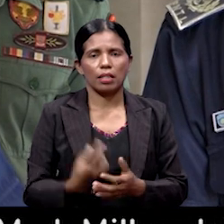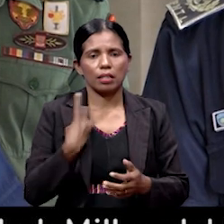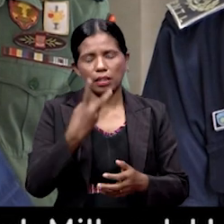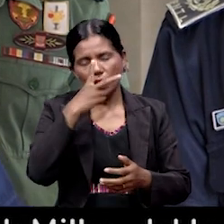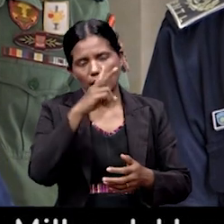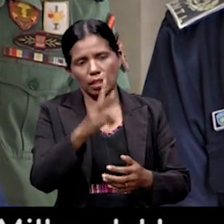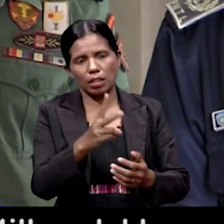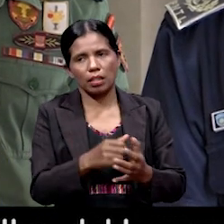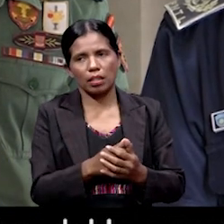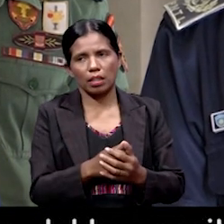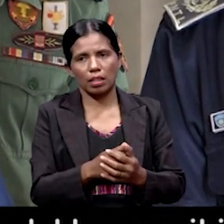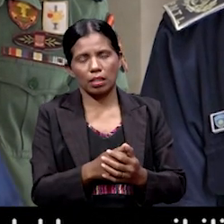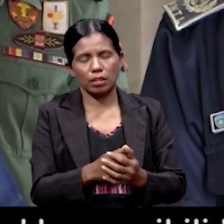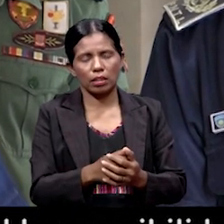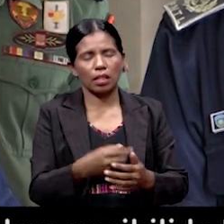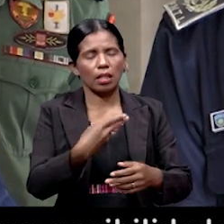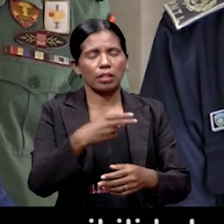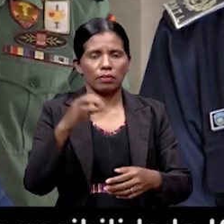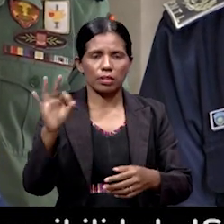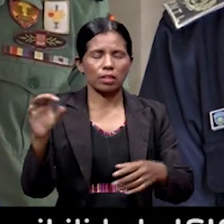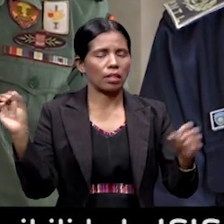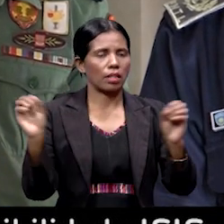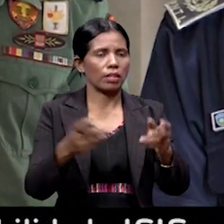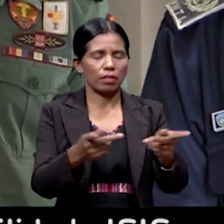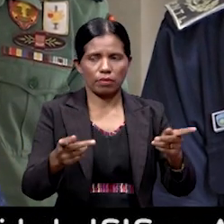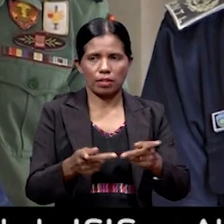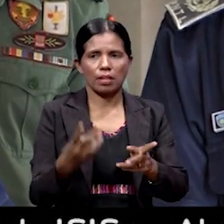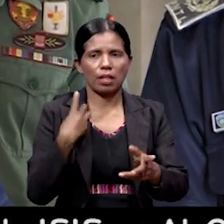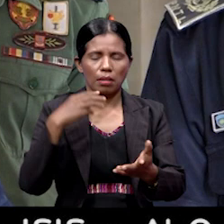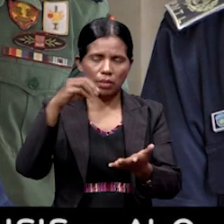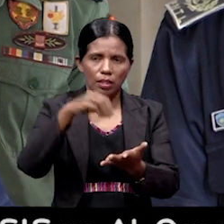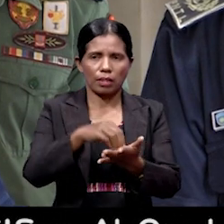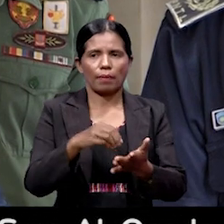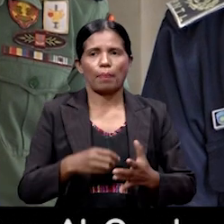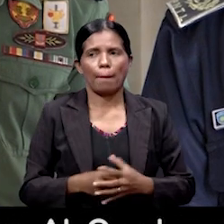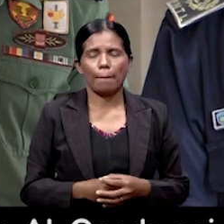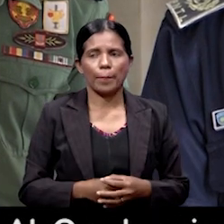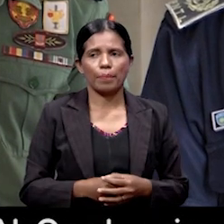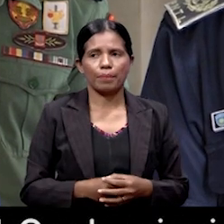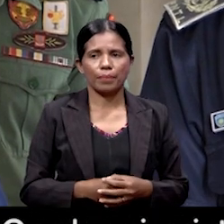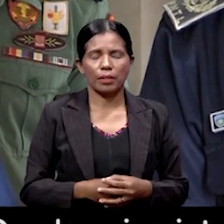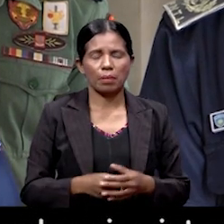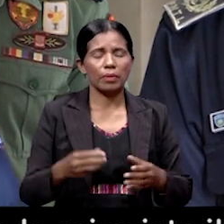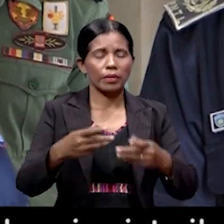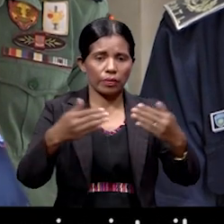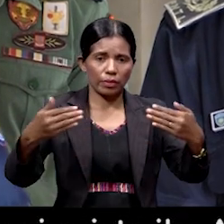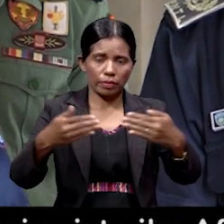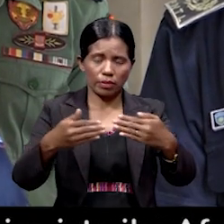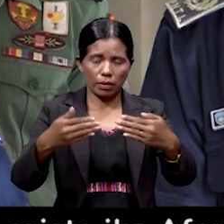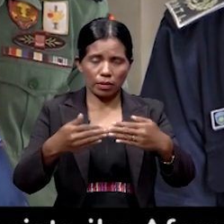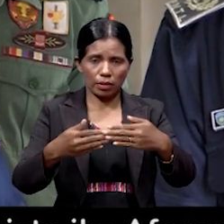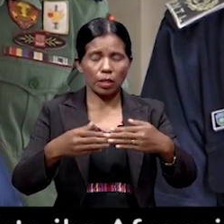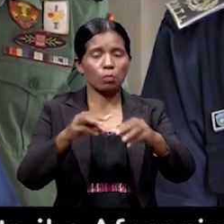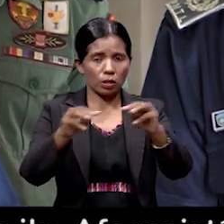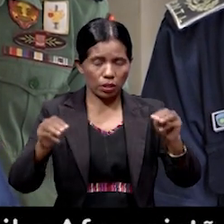na sir kuak ko tu haris fatin sir lai ha fatin antang ami transforma posto de entrada ja capital